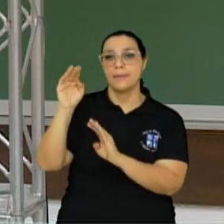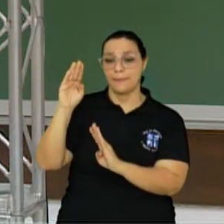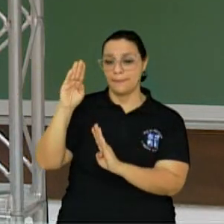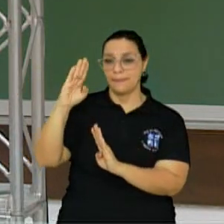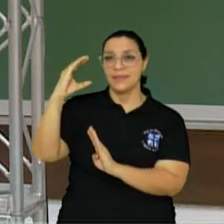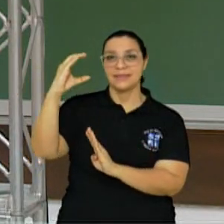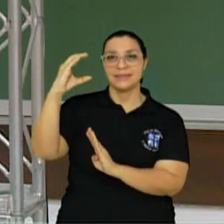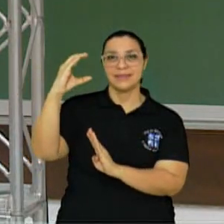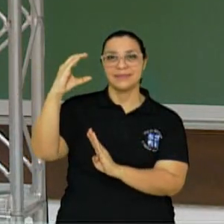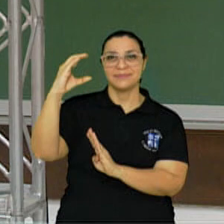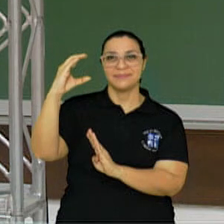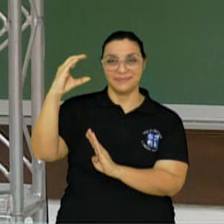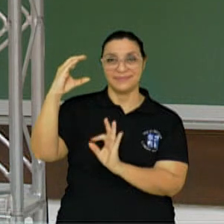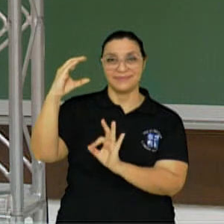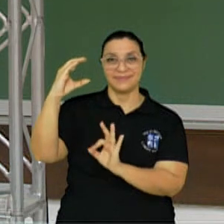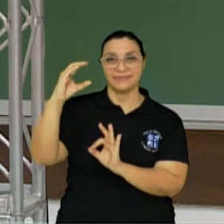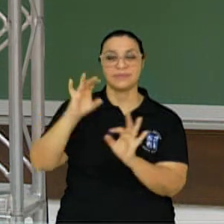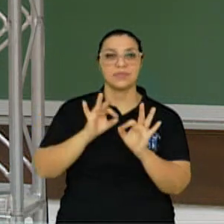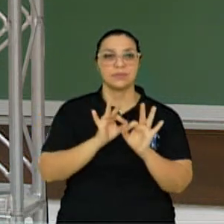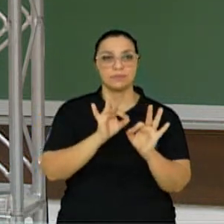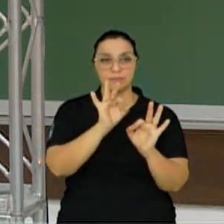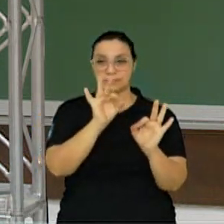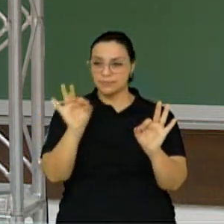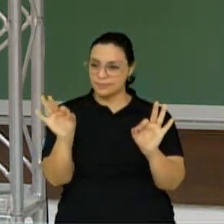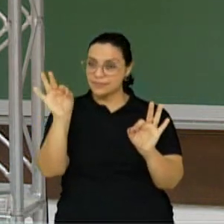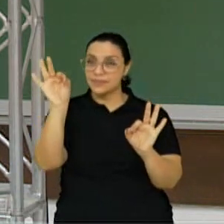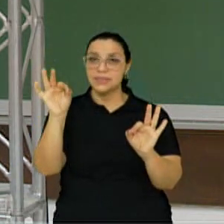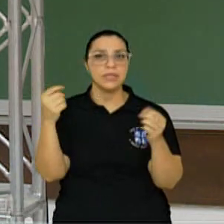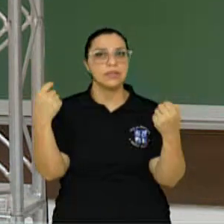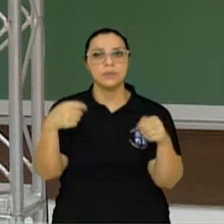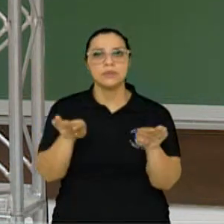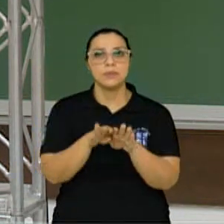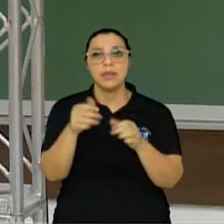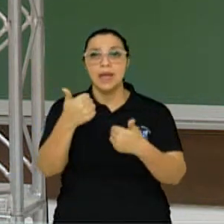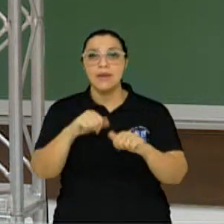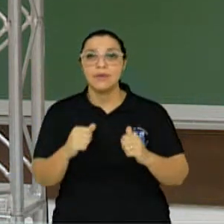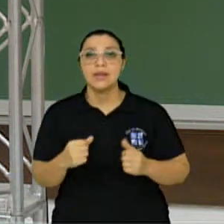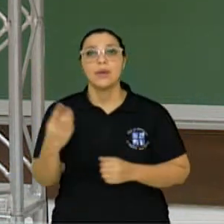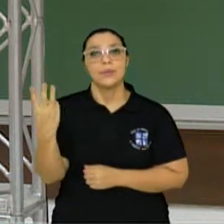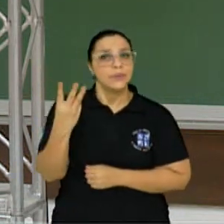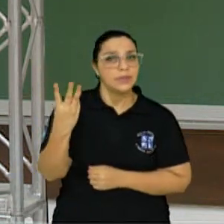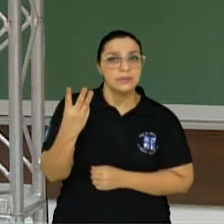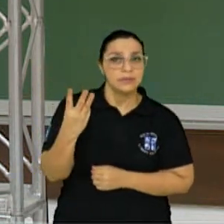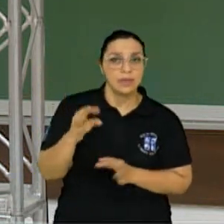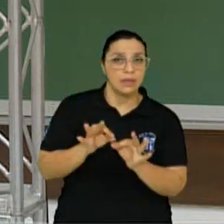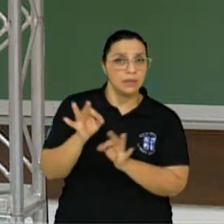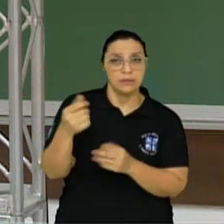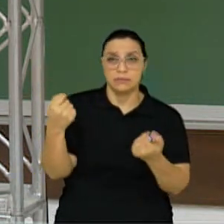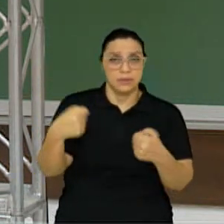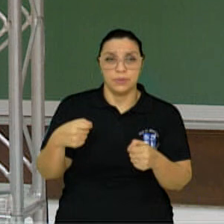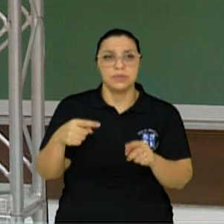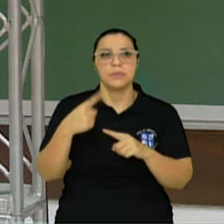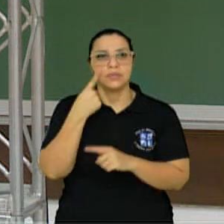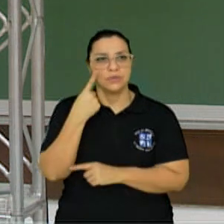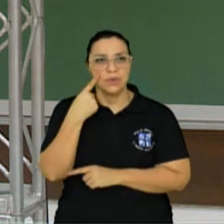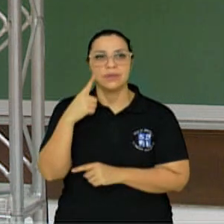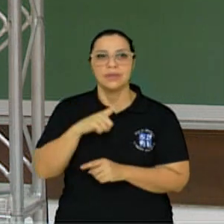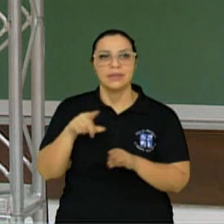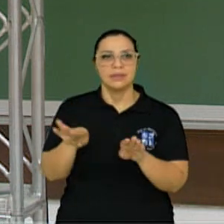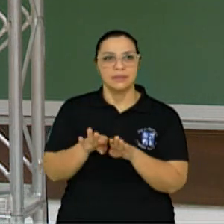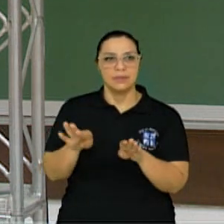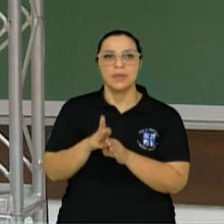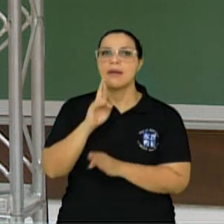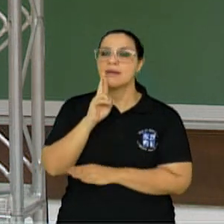de BC. Eu não precisaria analisar o terceiro trajeto que ele fez, mas nós temos aqui